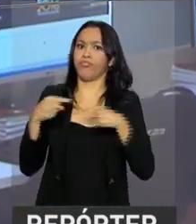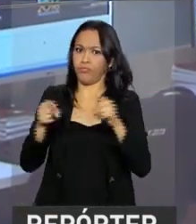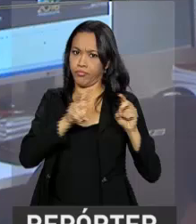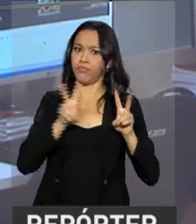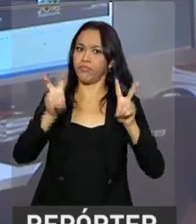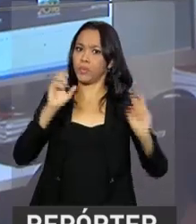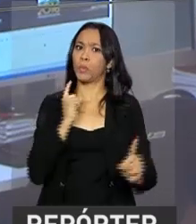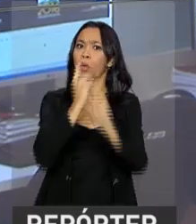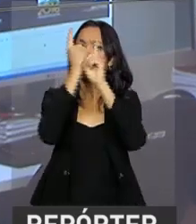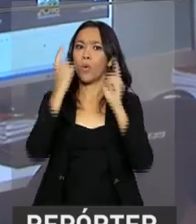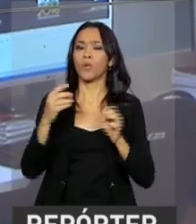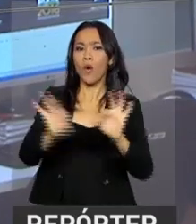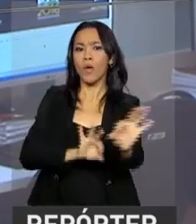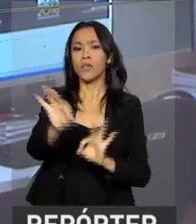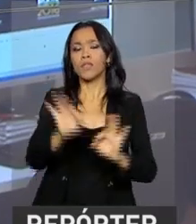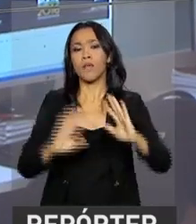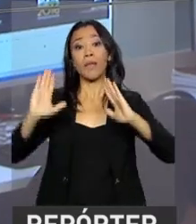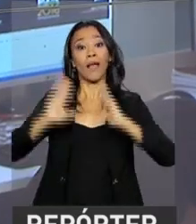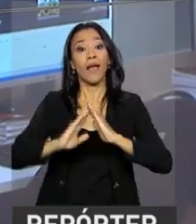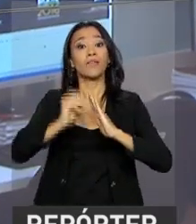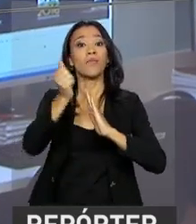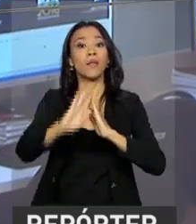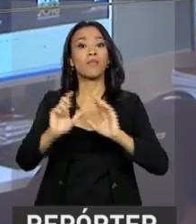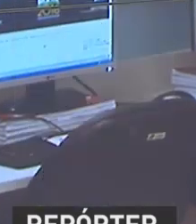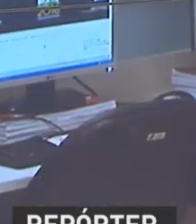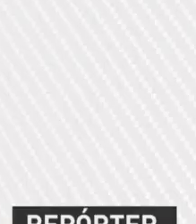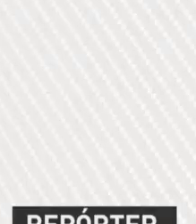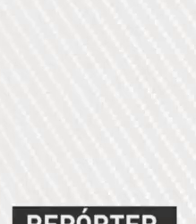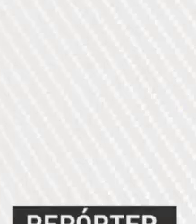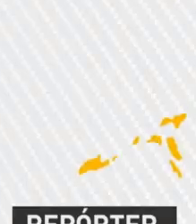evento promovido pela Casa Brasil, no Rio de Janeiro.